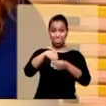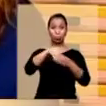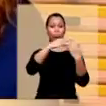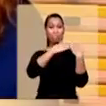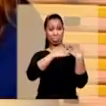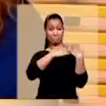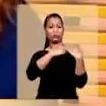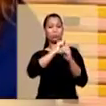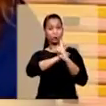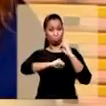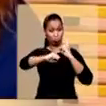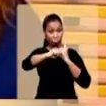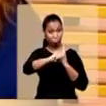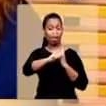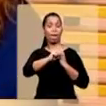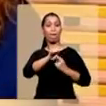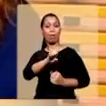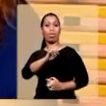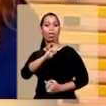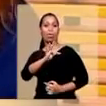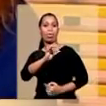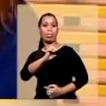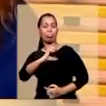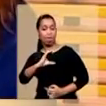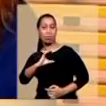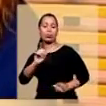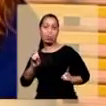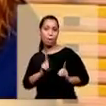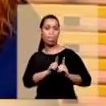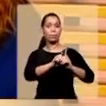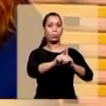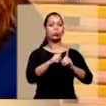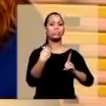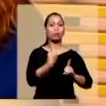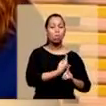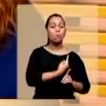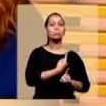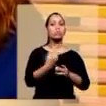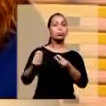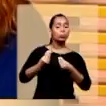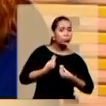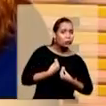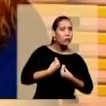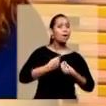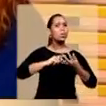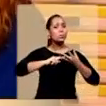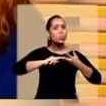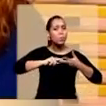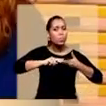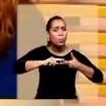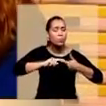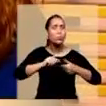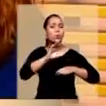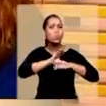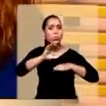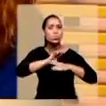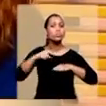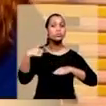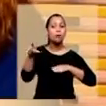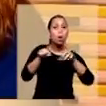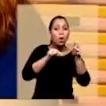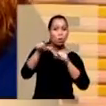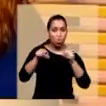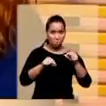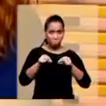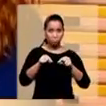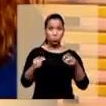da responsabilidade social da ETEC, uma grande parceira nossa, eles nos deram vários cursos que poderiam ser